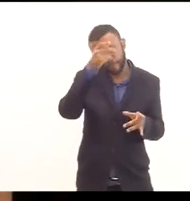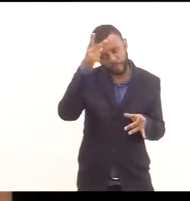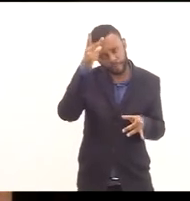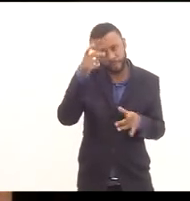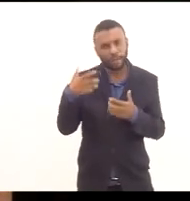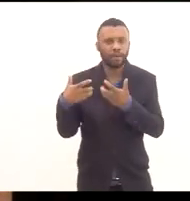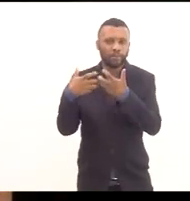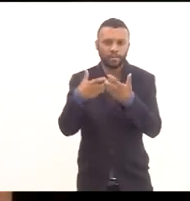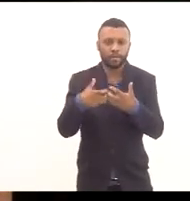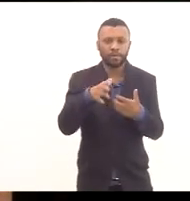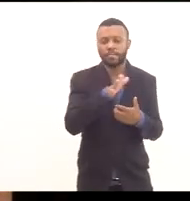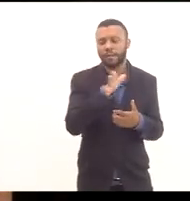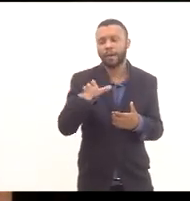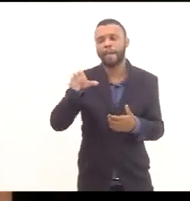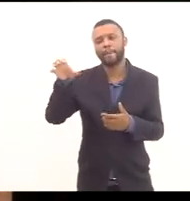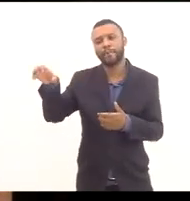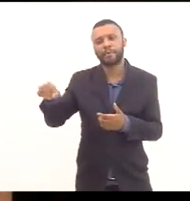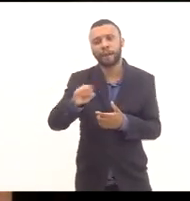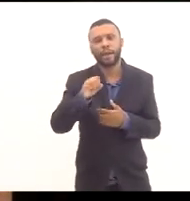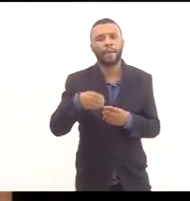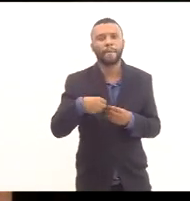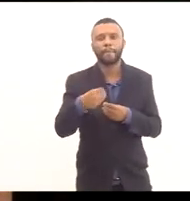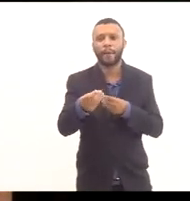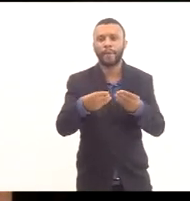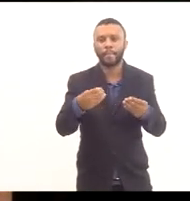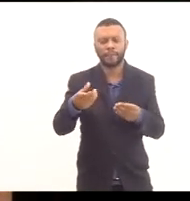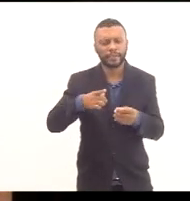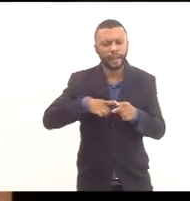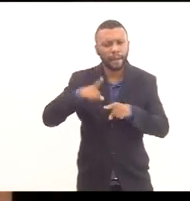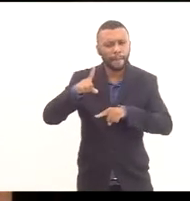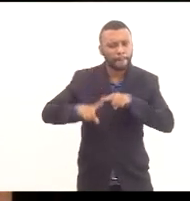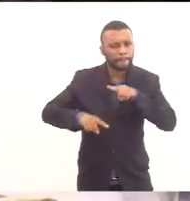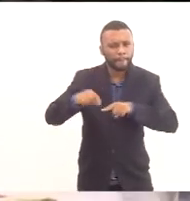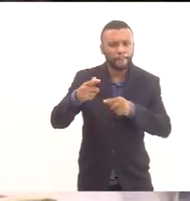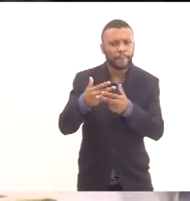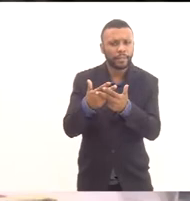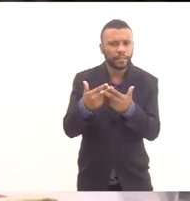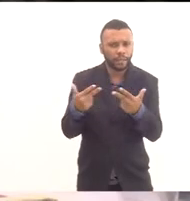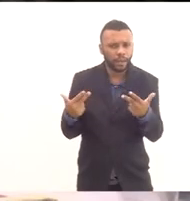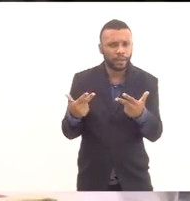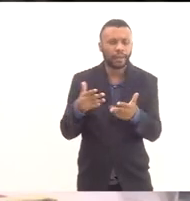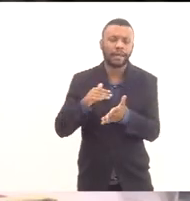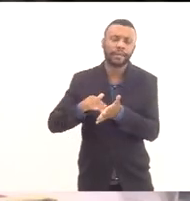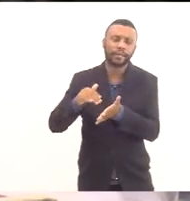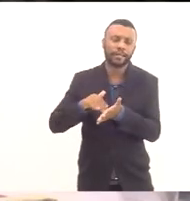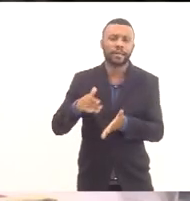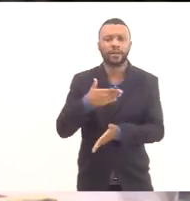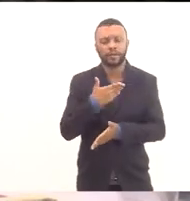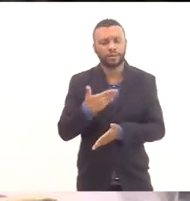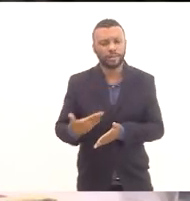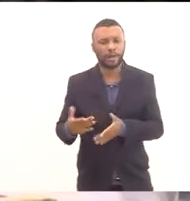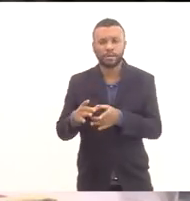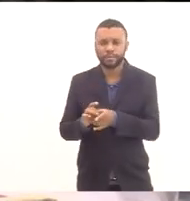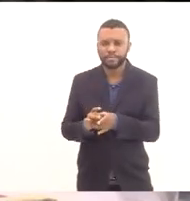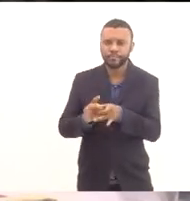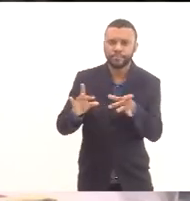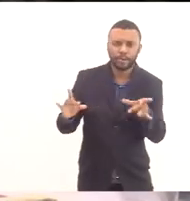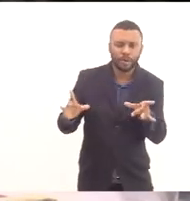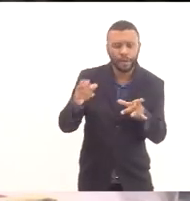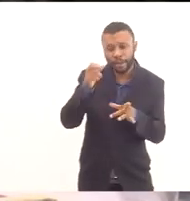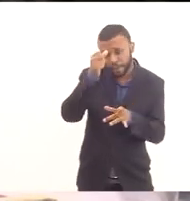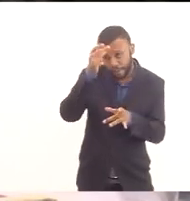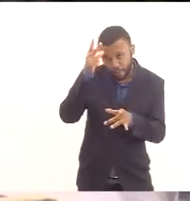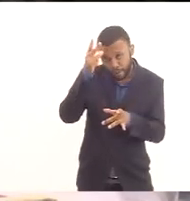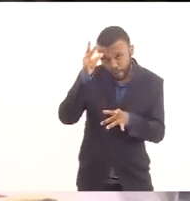lá buscar e fazer a distribuição ainda a material que a Secretaria de Estado Colocou à disposição da prefeitura a